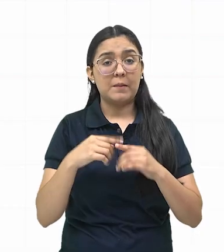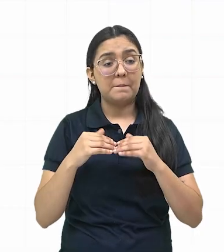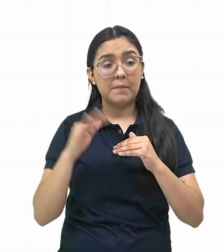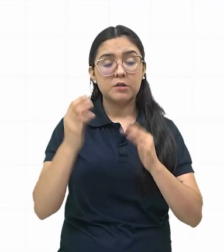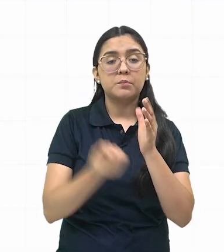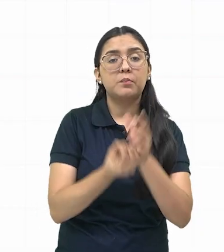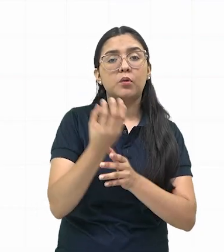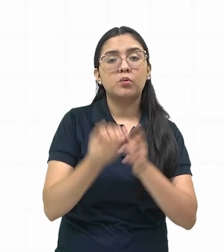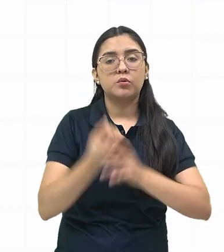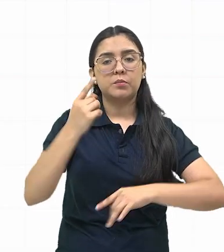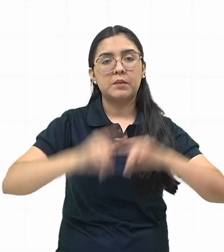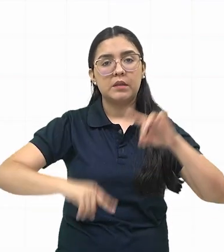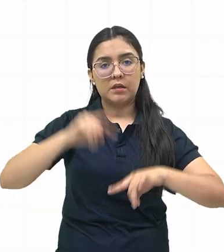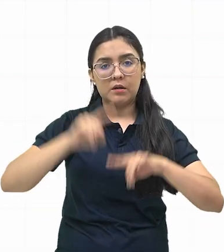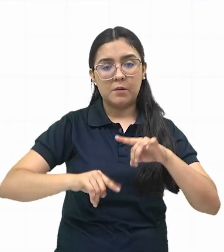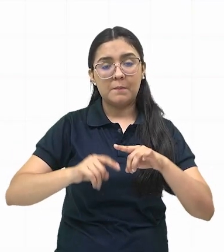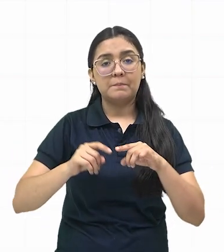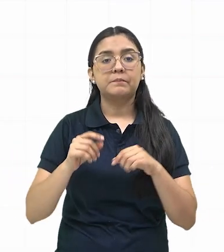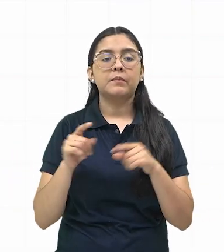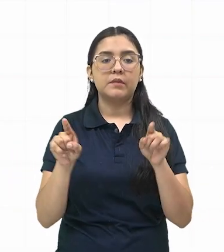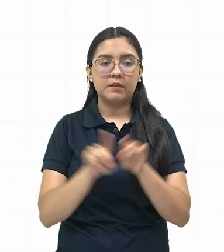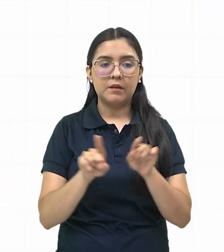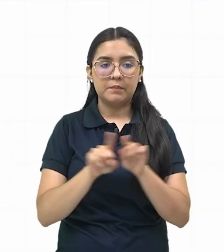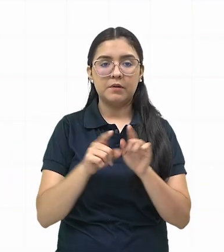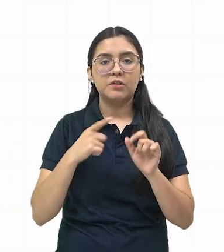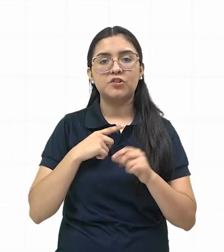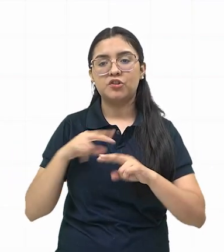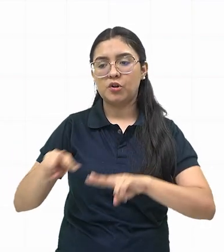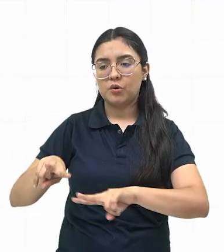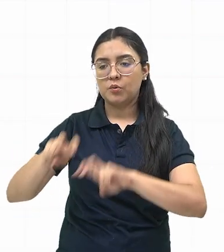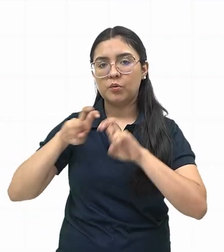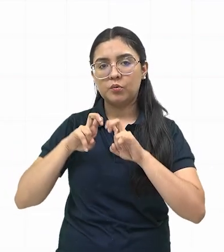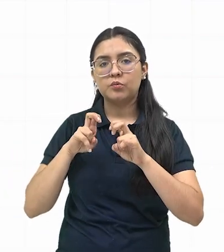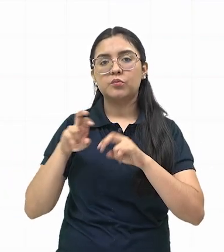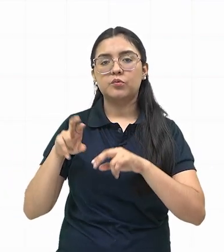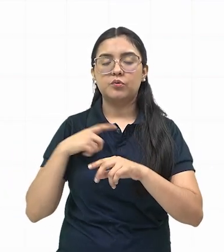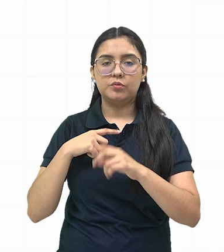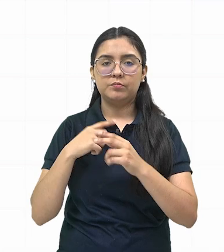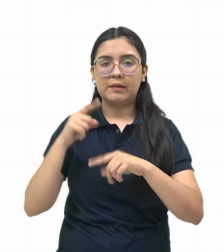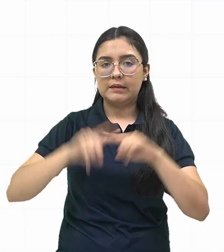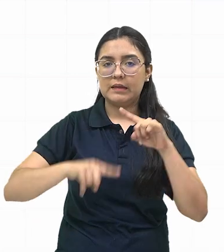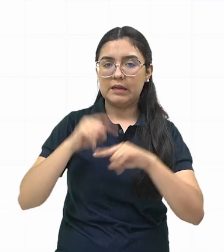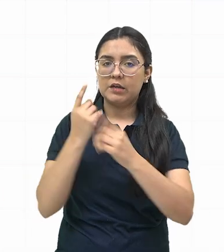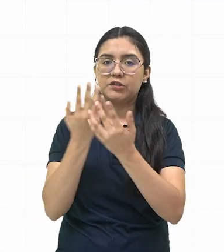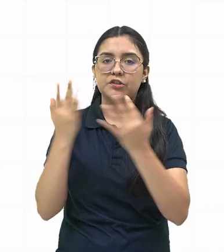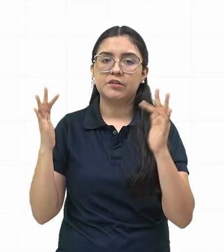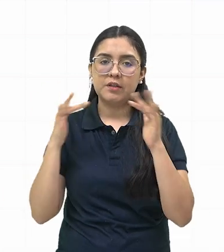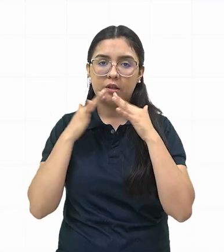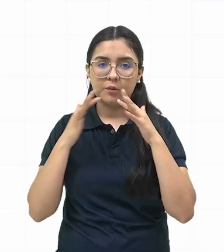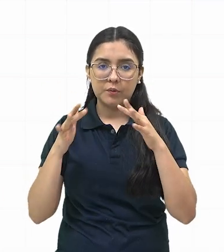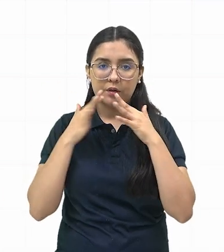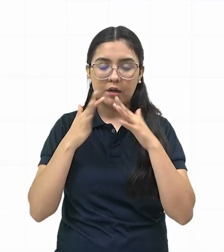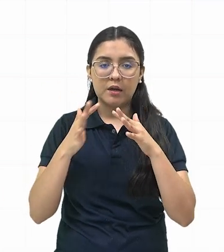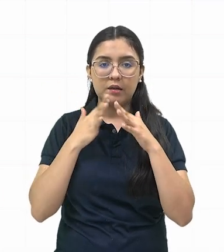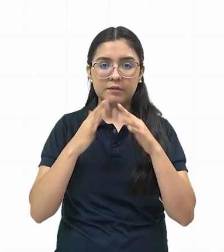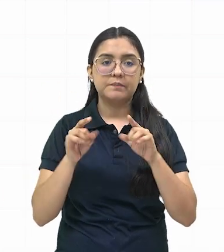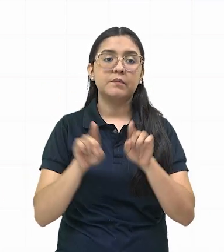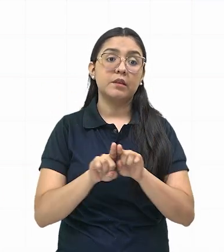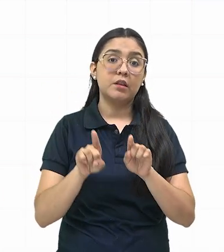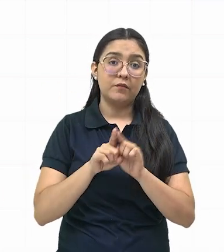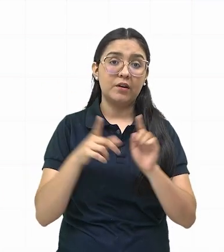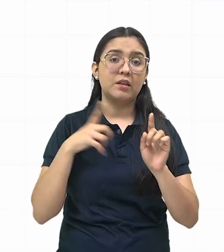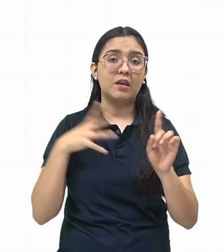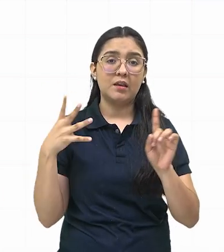produz mercadorias, mais a gente consome dos recursos naturais. E quanto mais eu consumo dos recursos naturais, mais